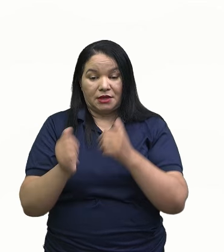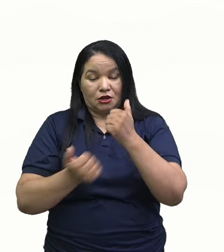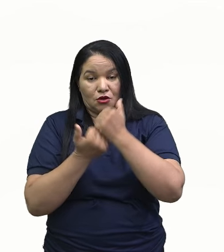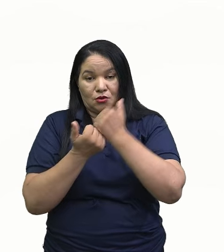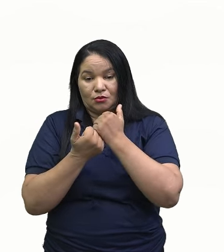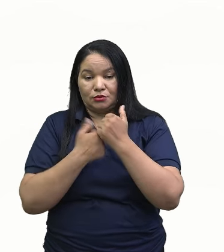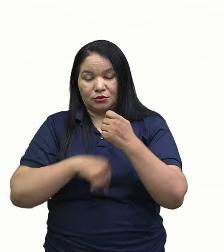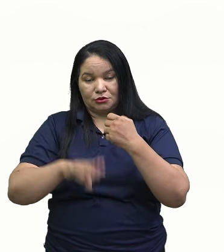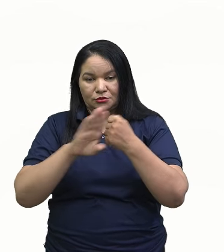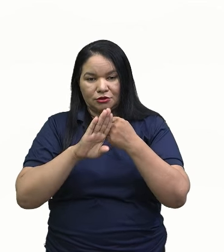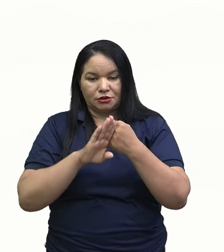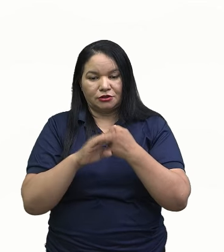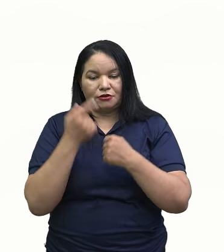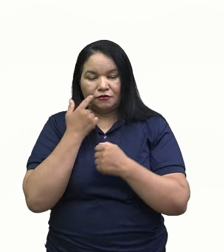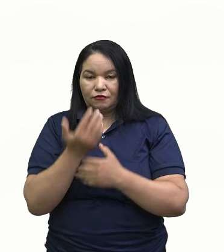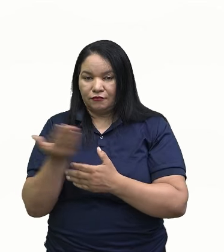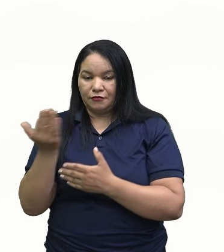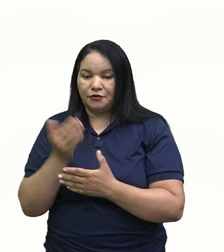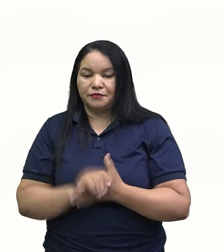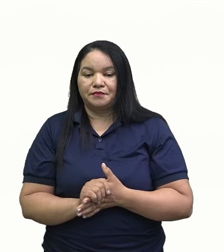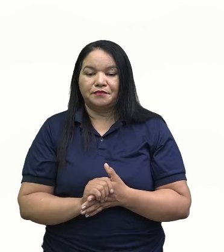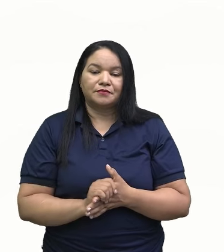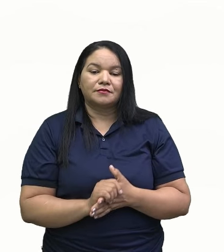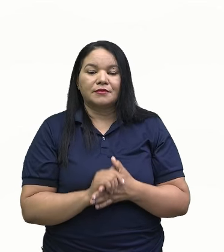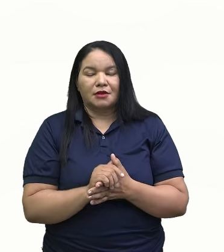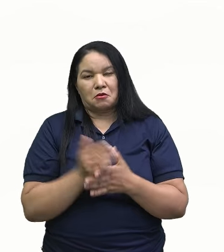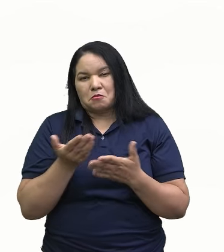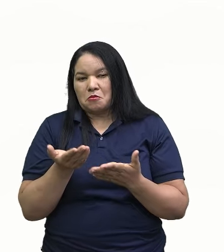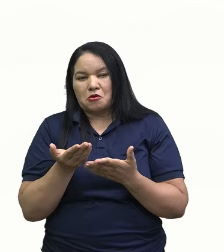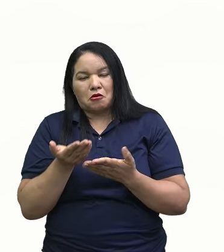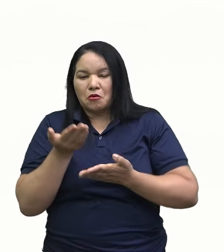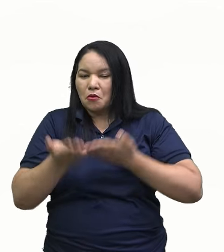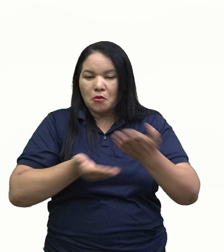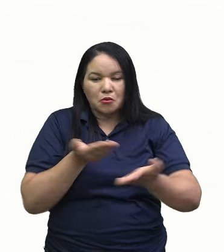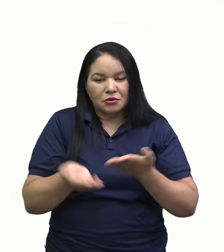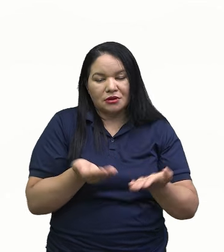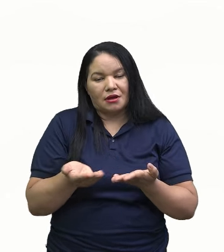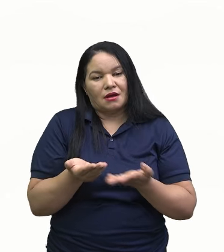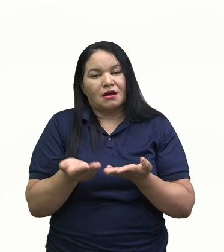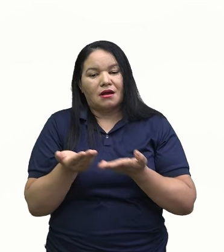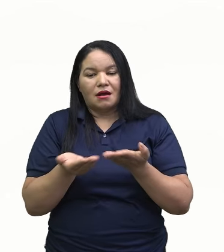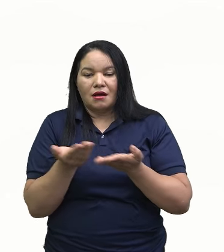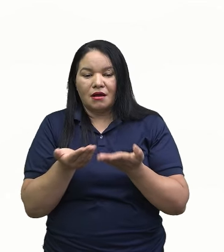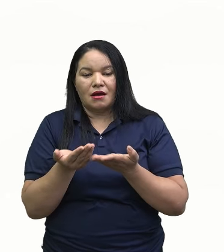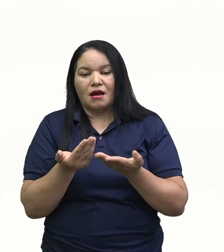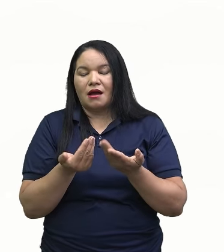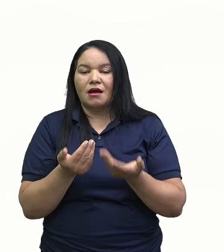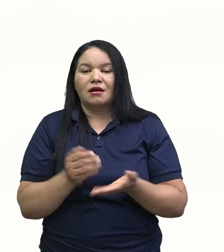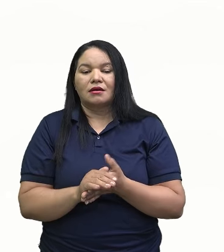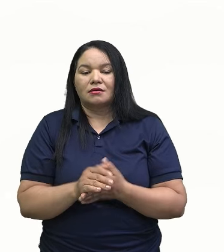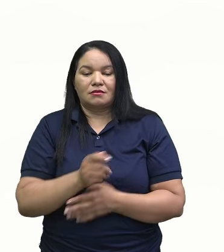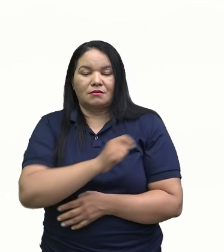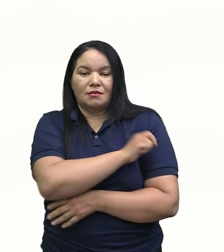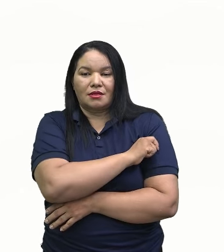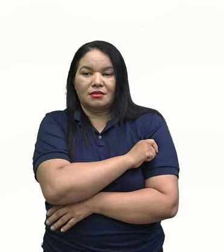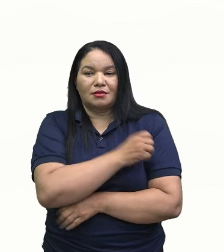substantivo. Então, eu vou tratar o, sei lá, aluno bem.